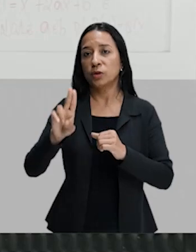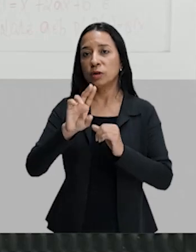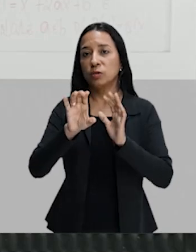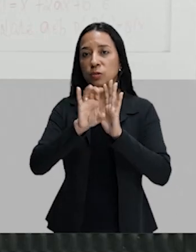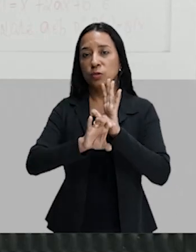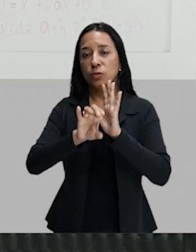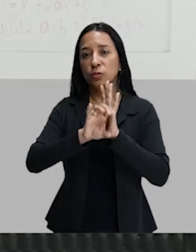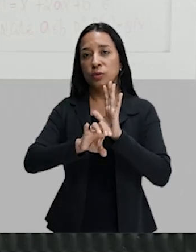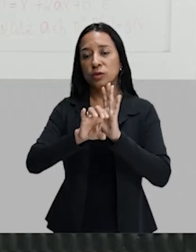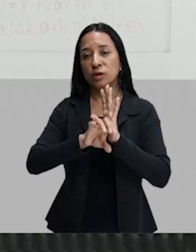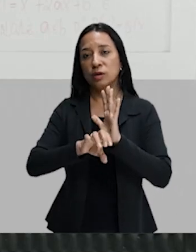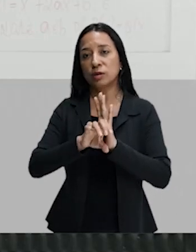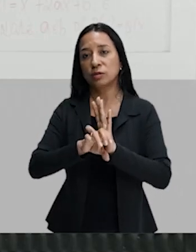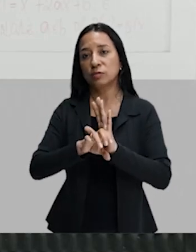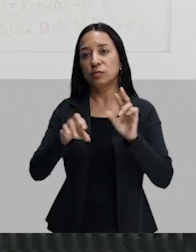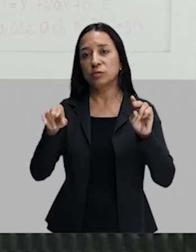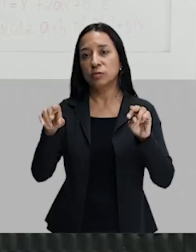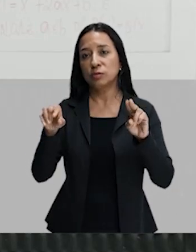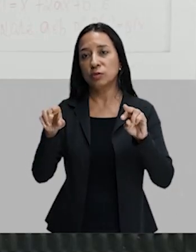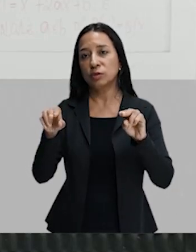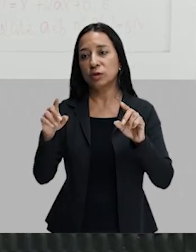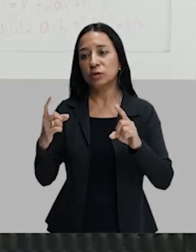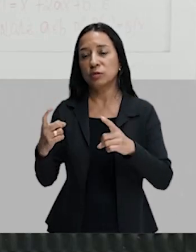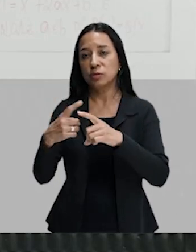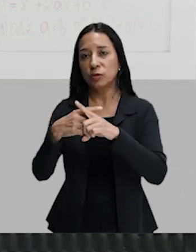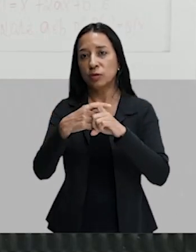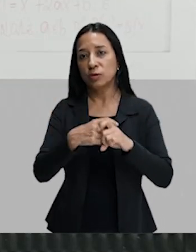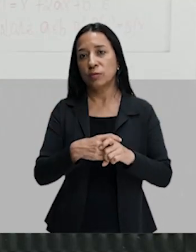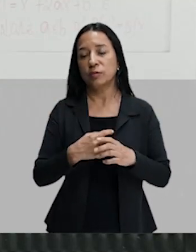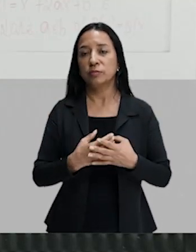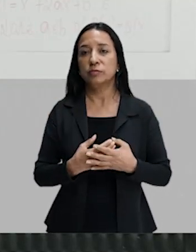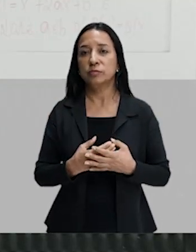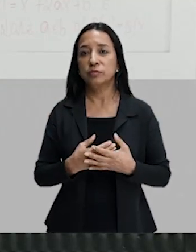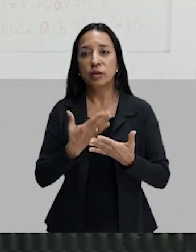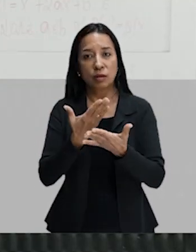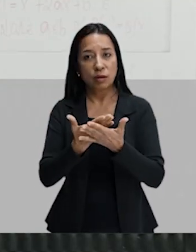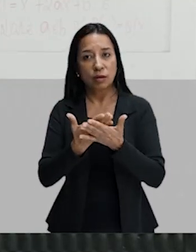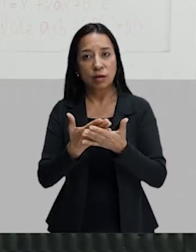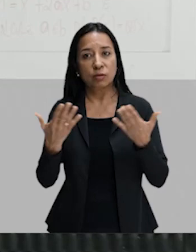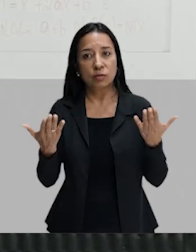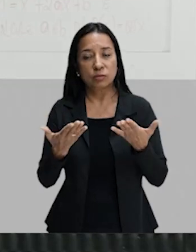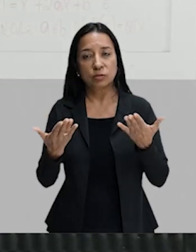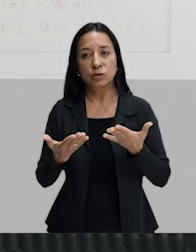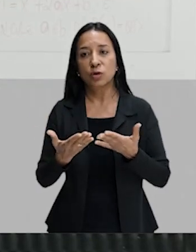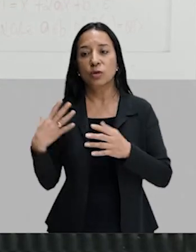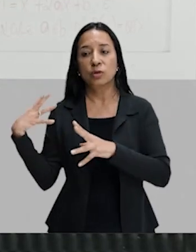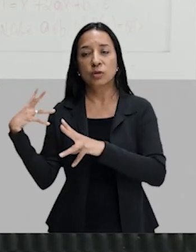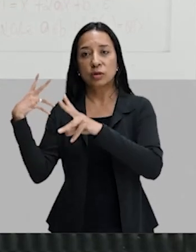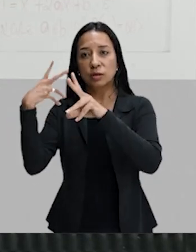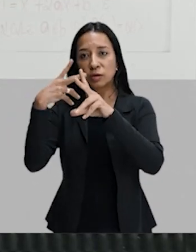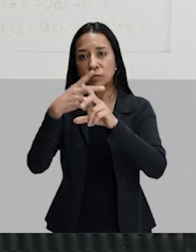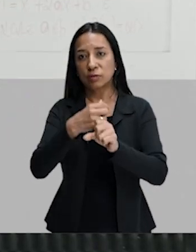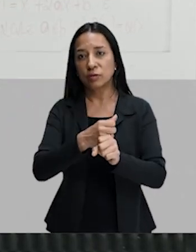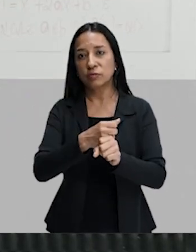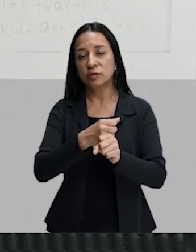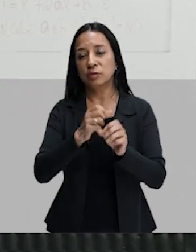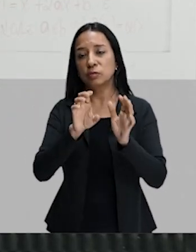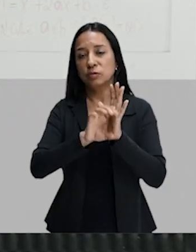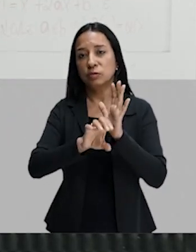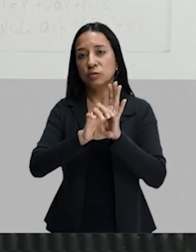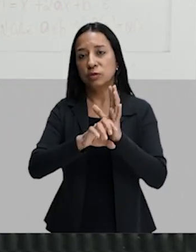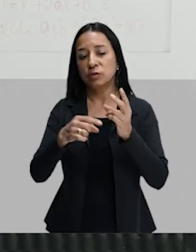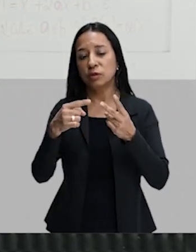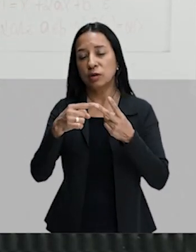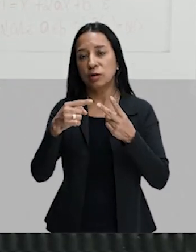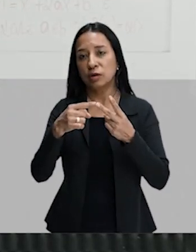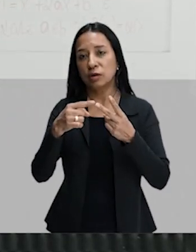de igualdade de polinômios. Ok, turma? Então, na aula de hoje, nós recapitulamos o conceito de